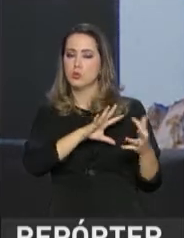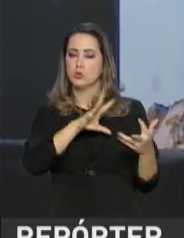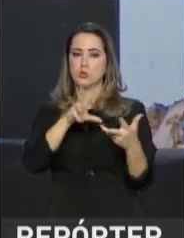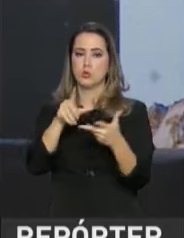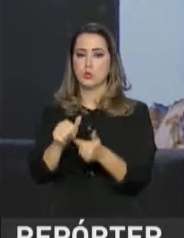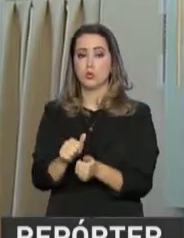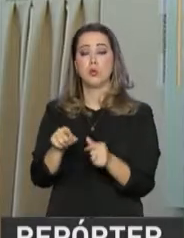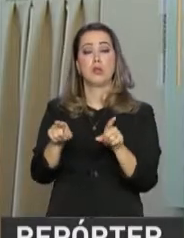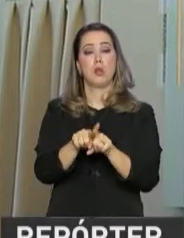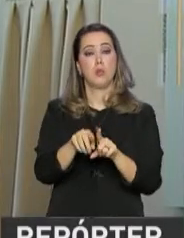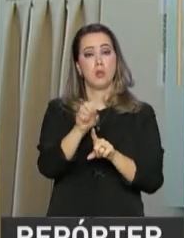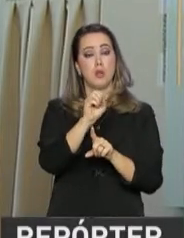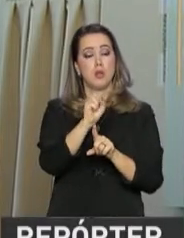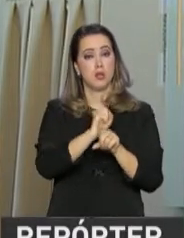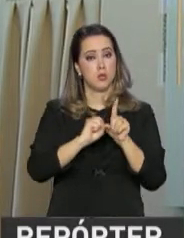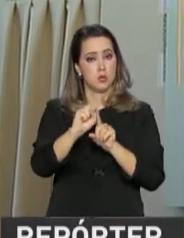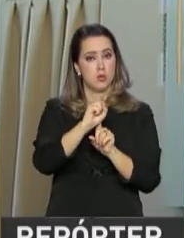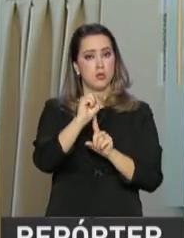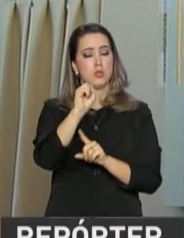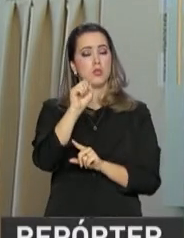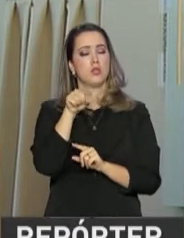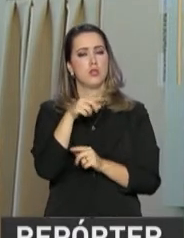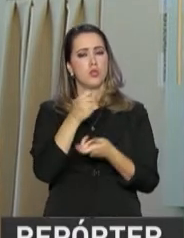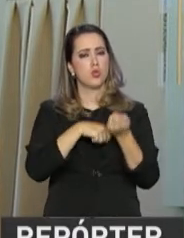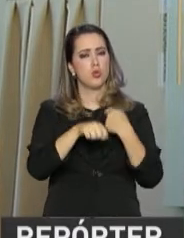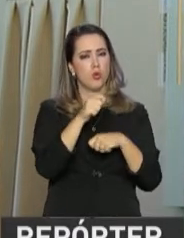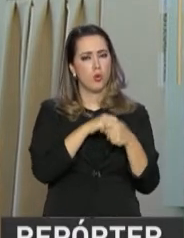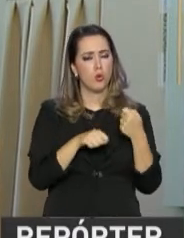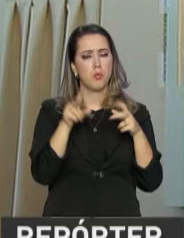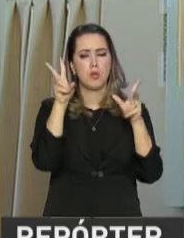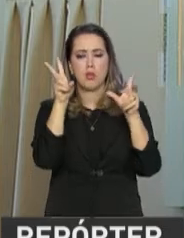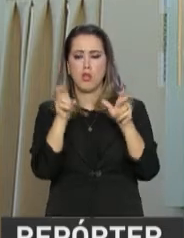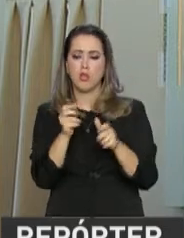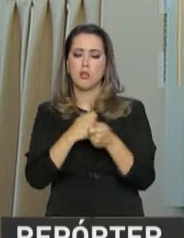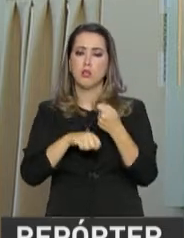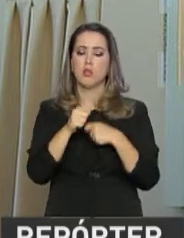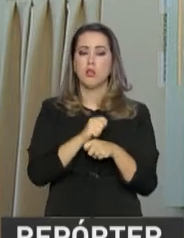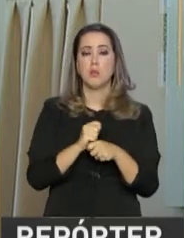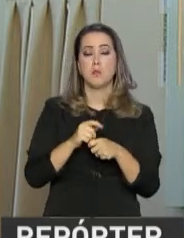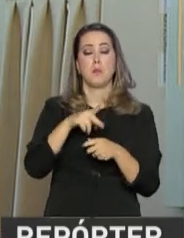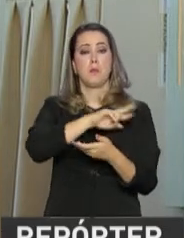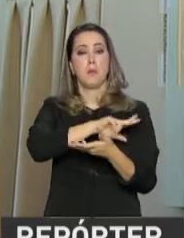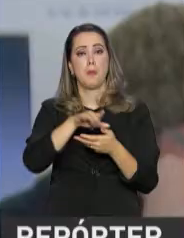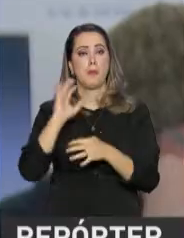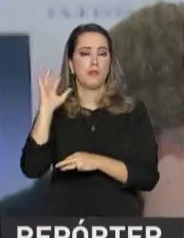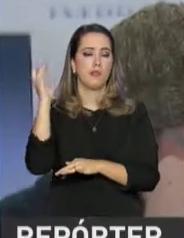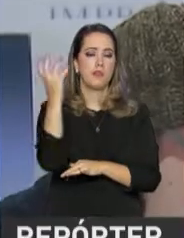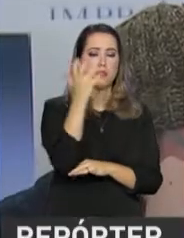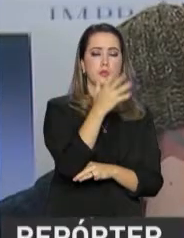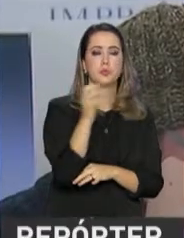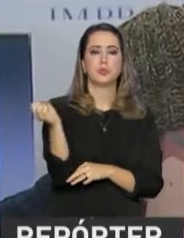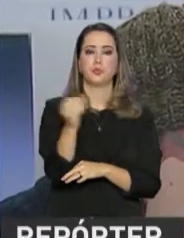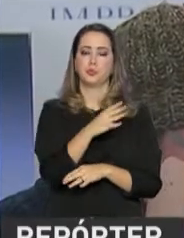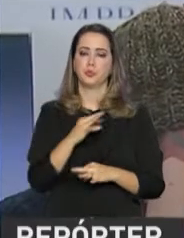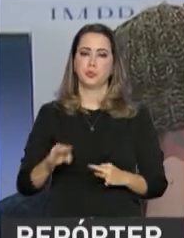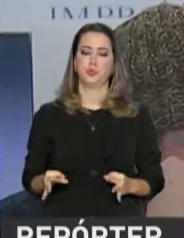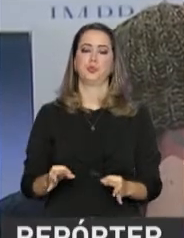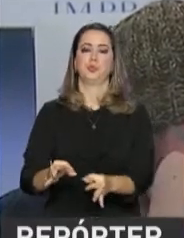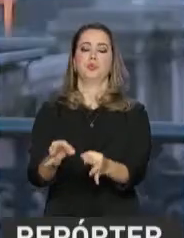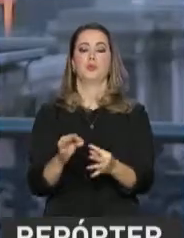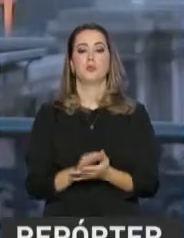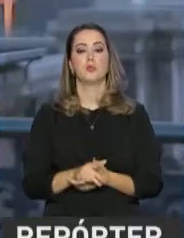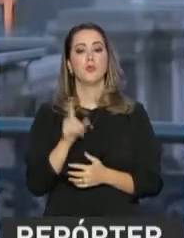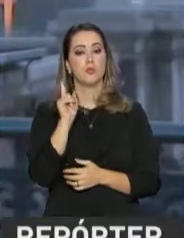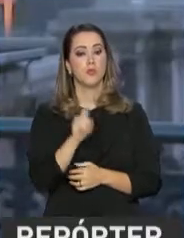civil para tratar de economia e outros temas como geopolítica meio ambiente inovação e tecnologia